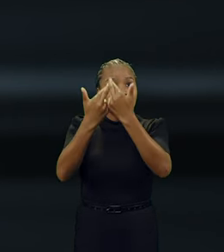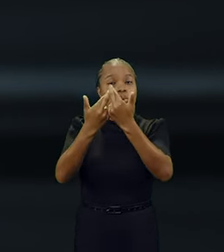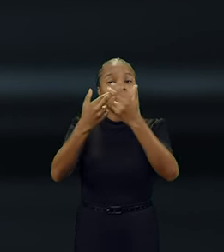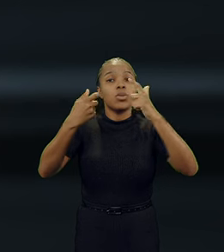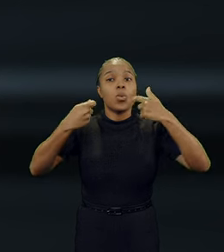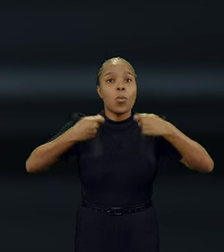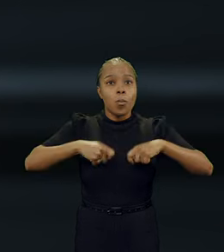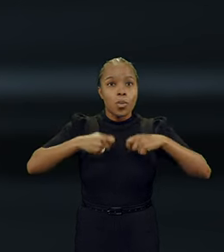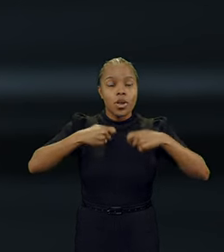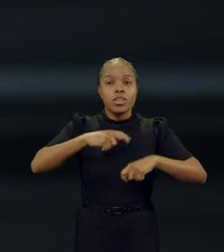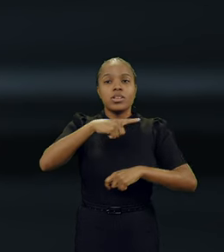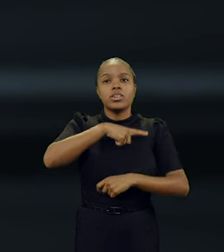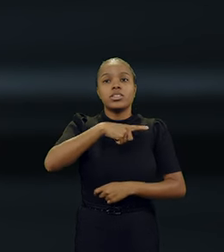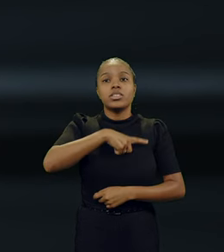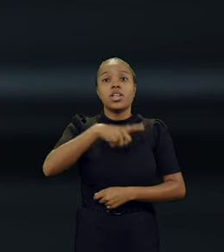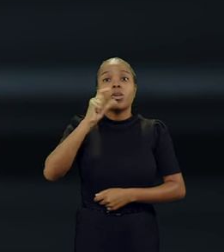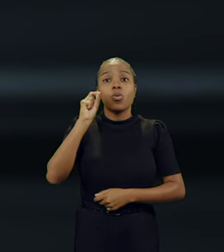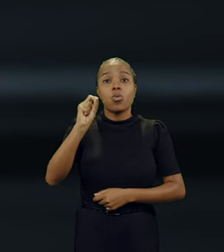precisa de um.